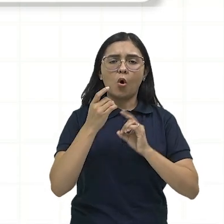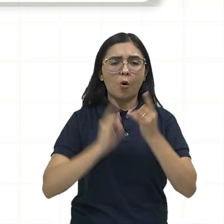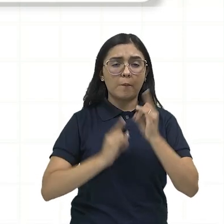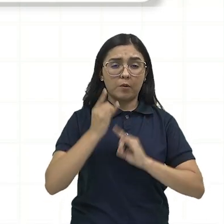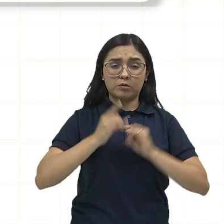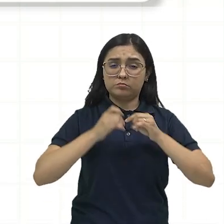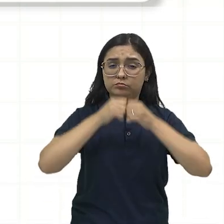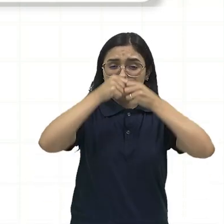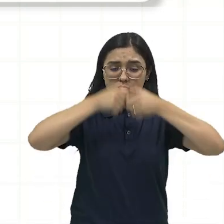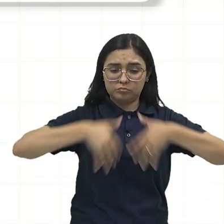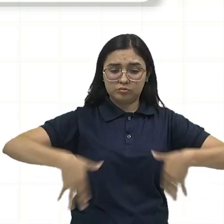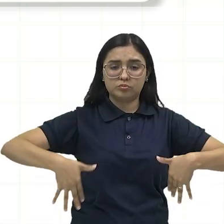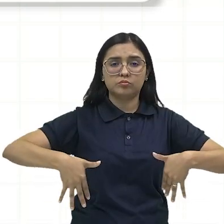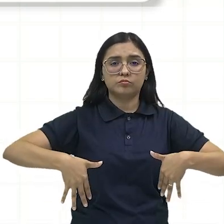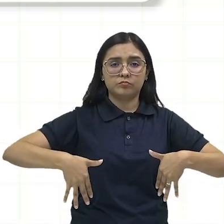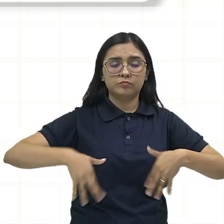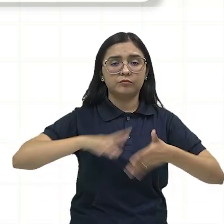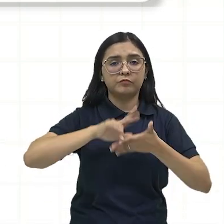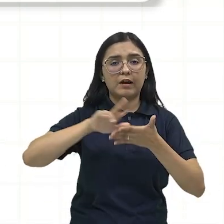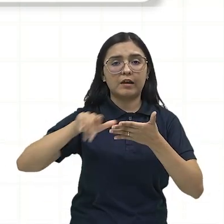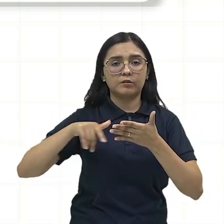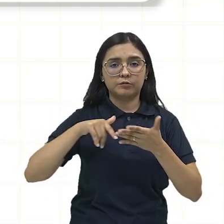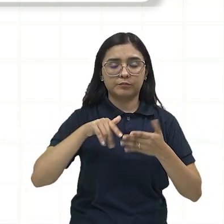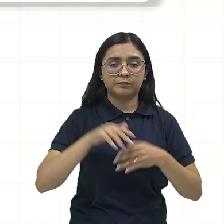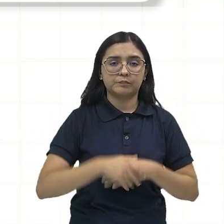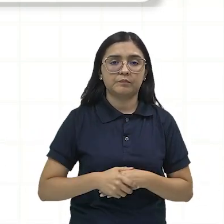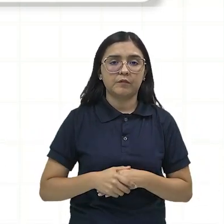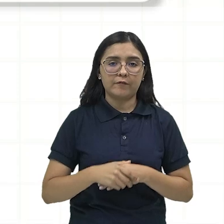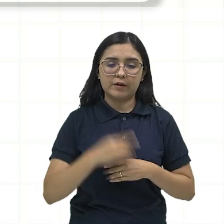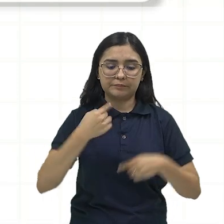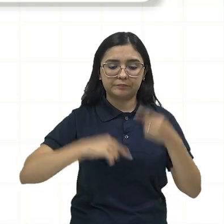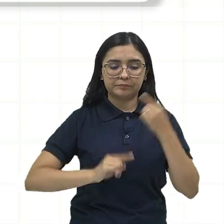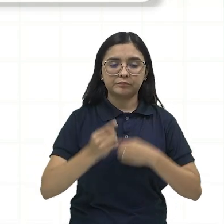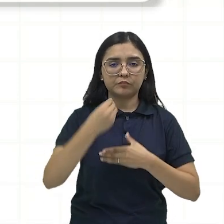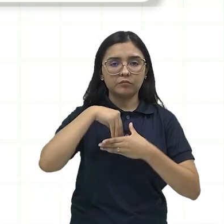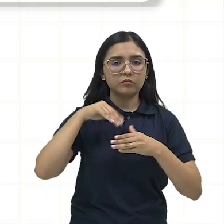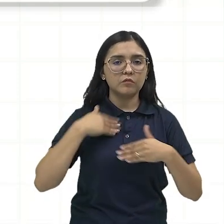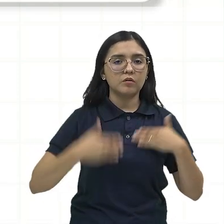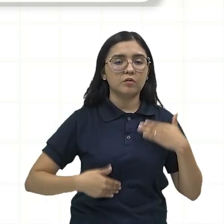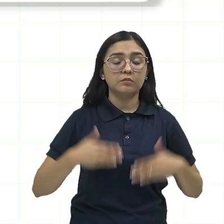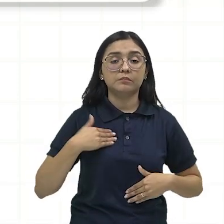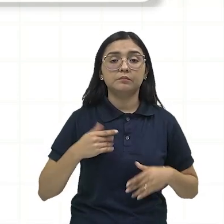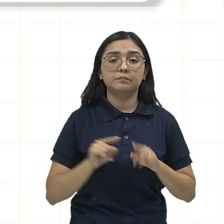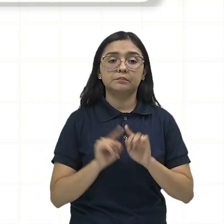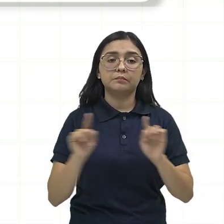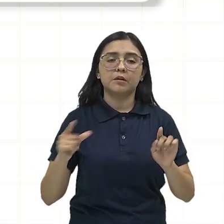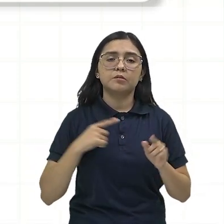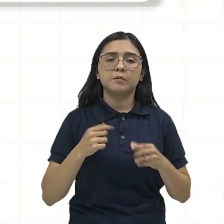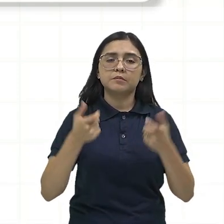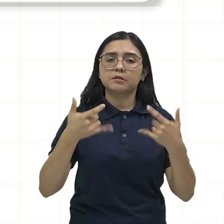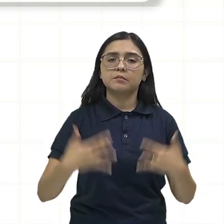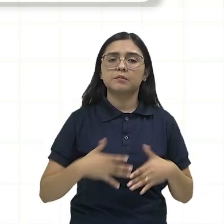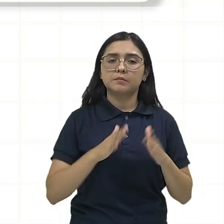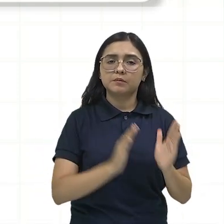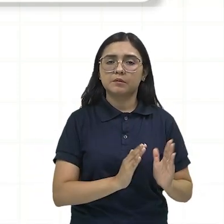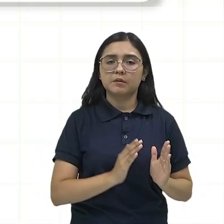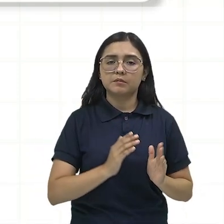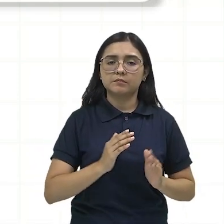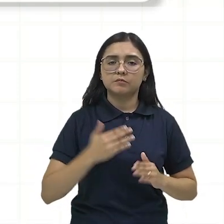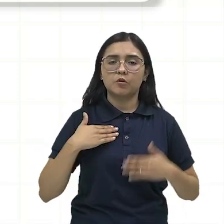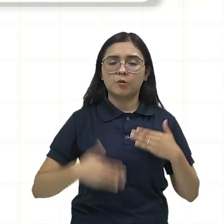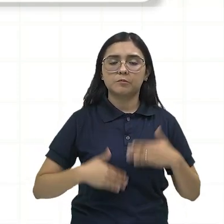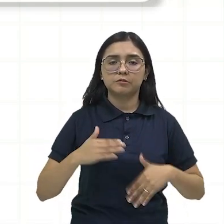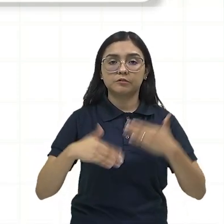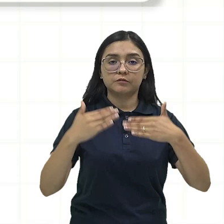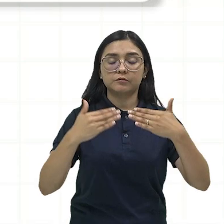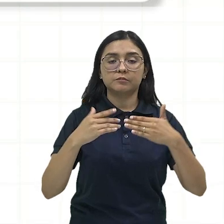atuar em diversas funções dentro do corpo. Mas como a gente está falando aqui de puberdade, a gente vai